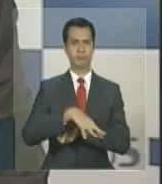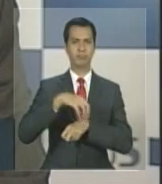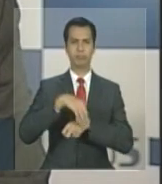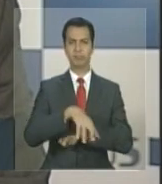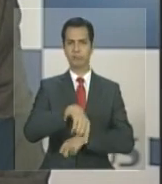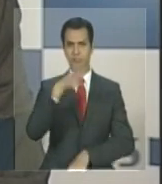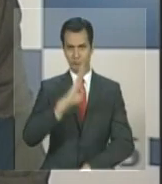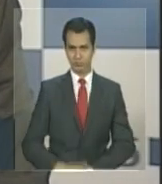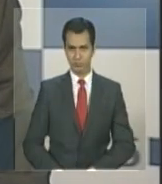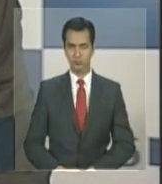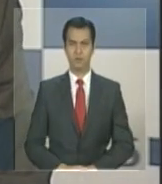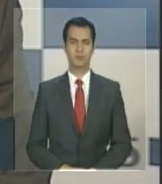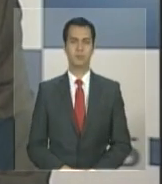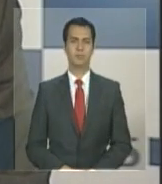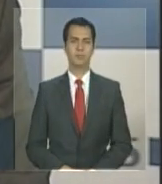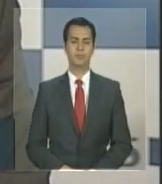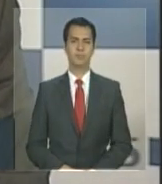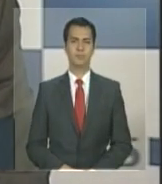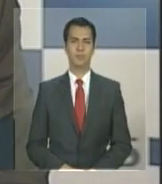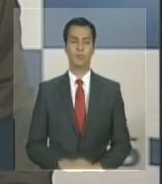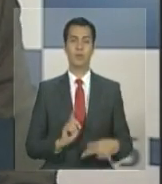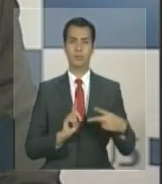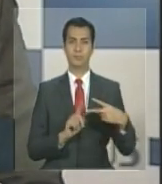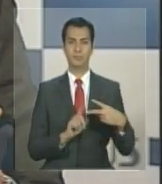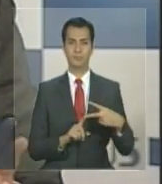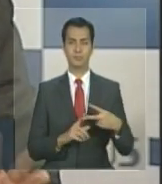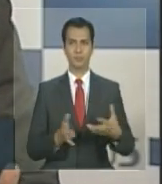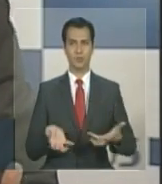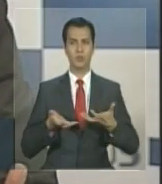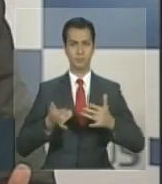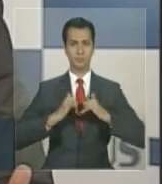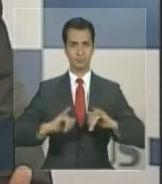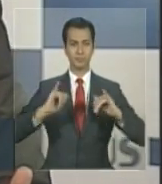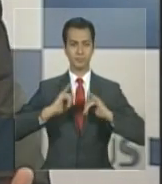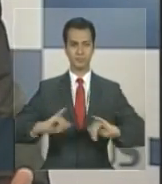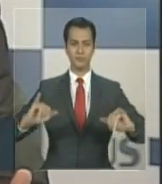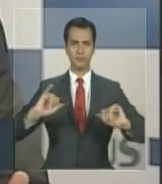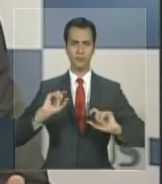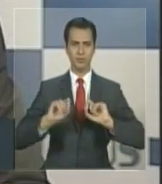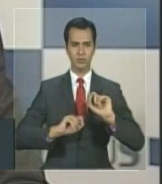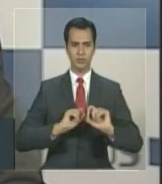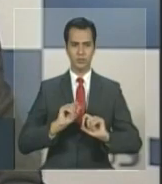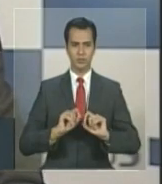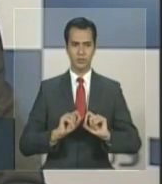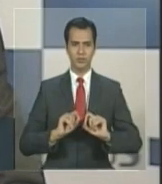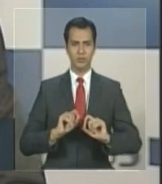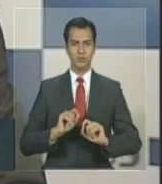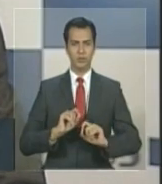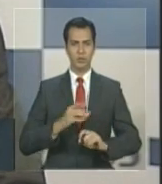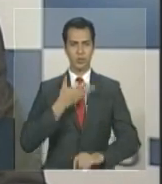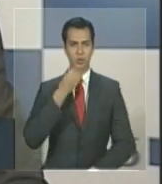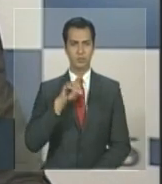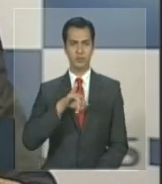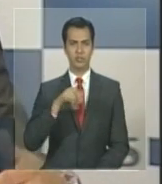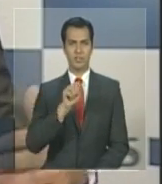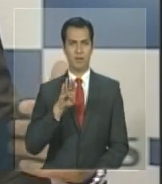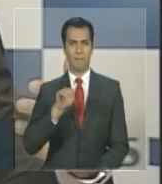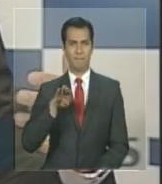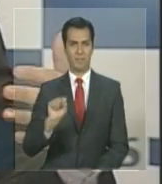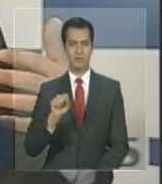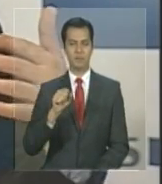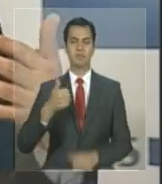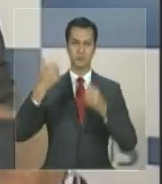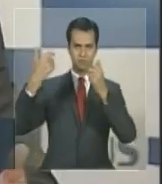aqui para o nosso país. Segundo, eu quero reforçar, muito em função da apresentação que o Dr. Jarbas fez, um